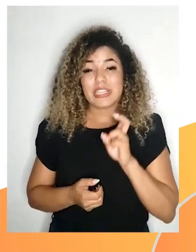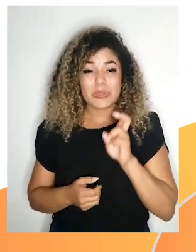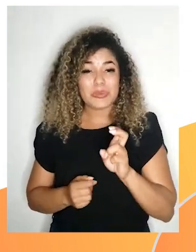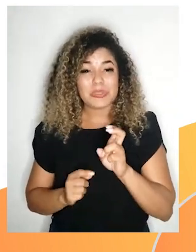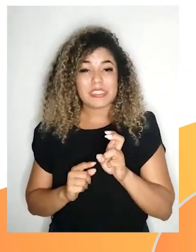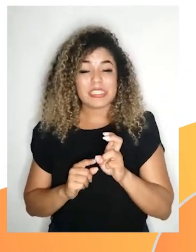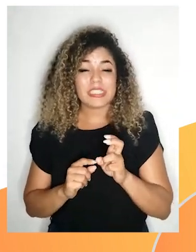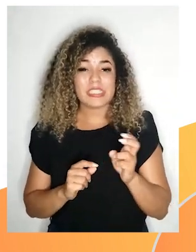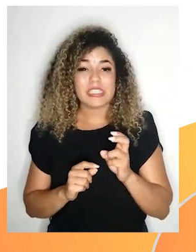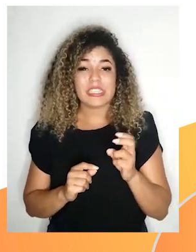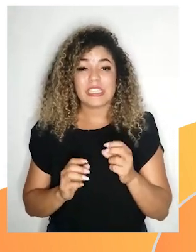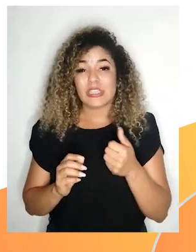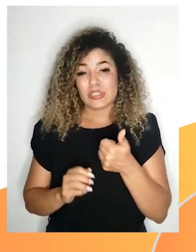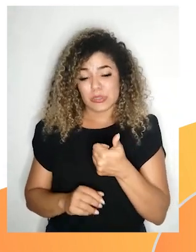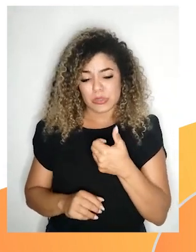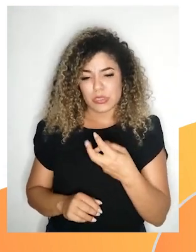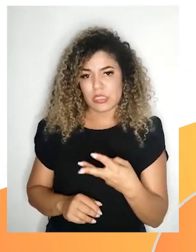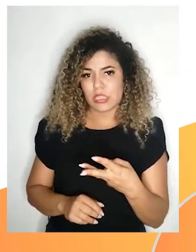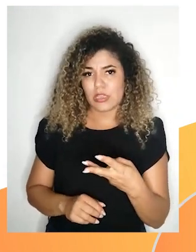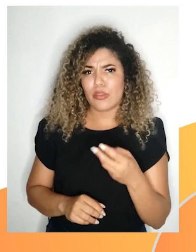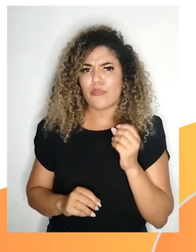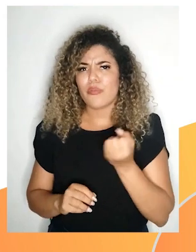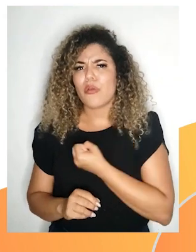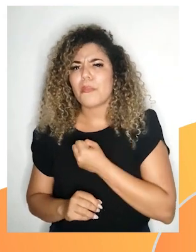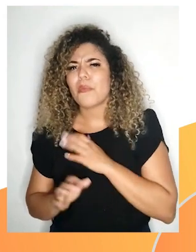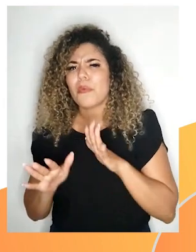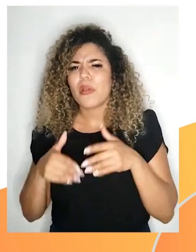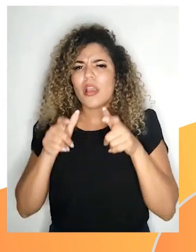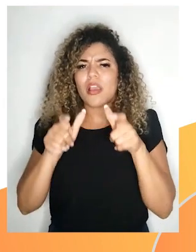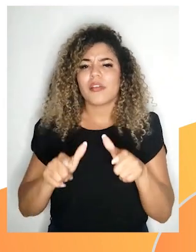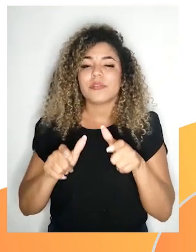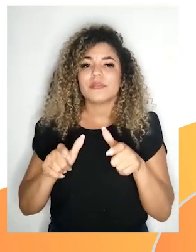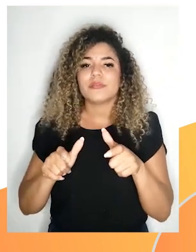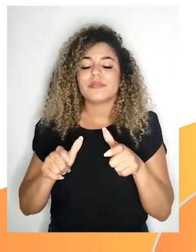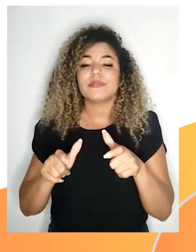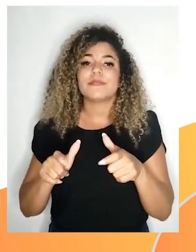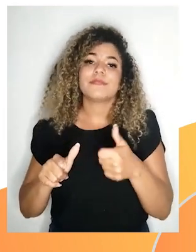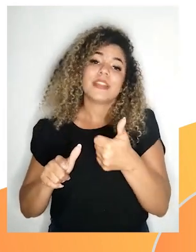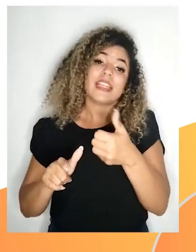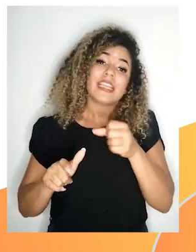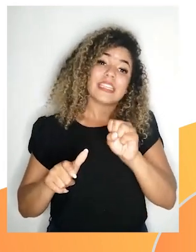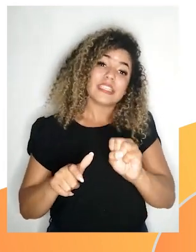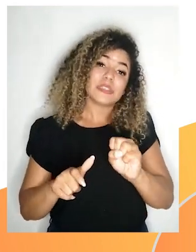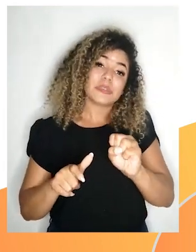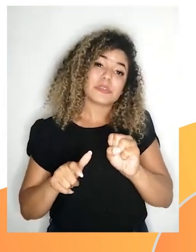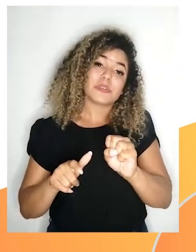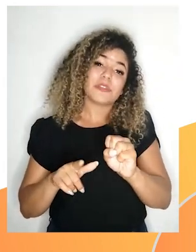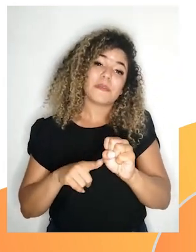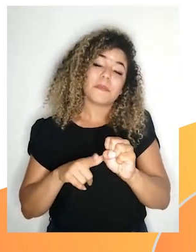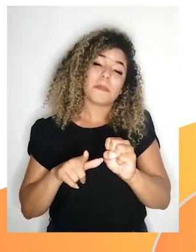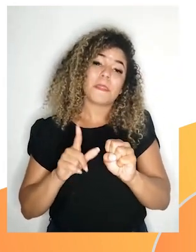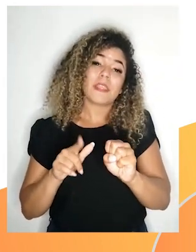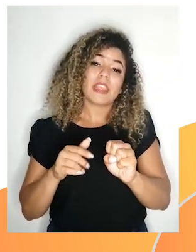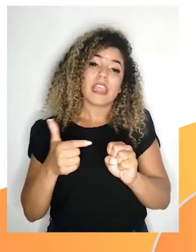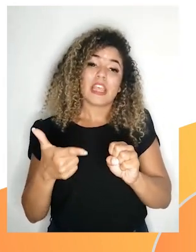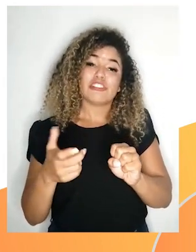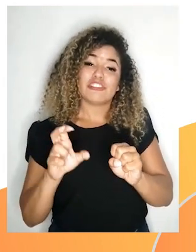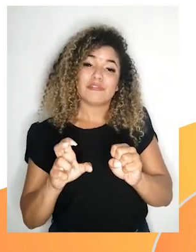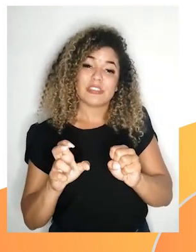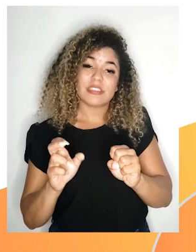5, se eu estou na 13, eu vou parar aqui na casa de número 18. E aí de